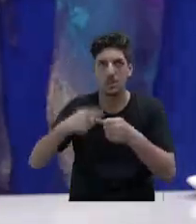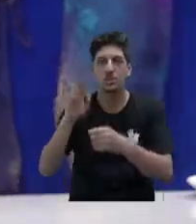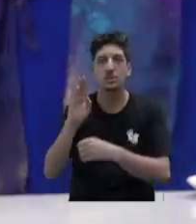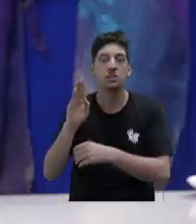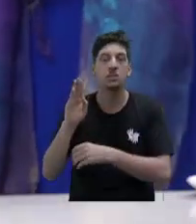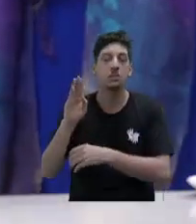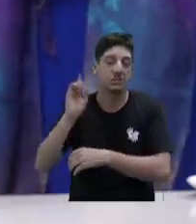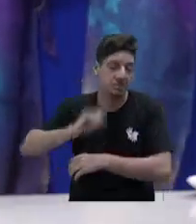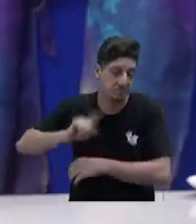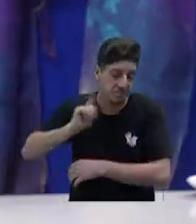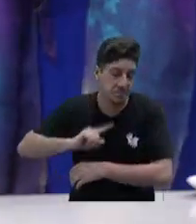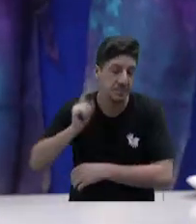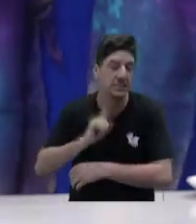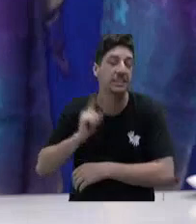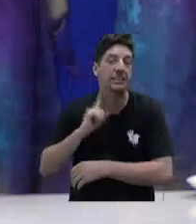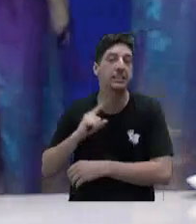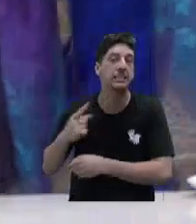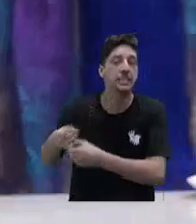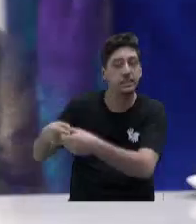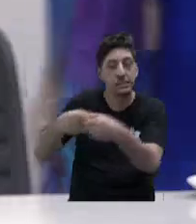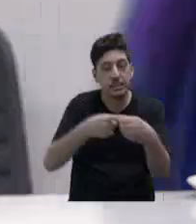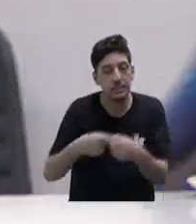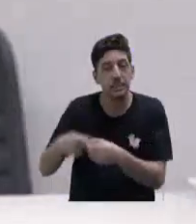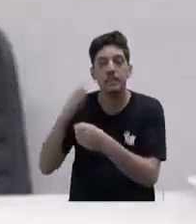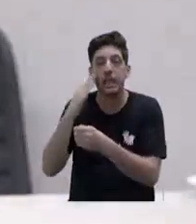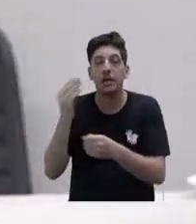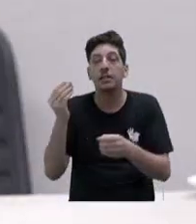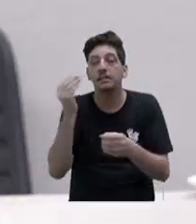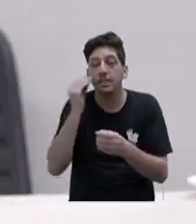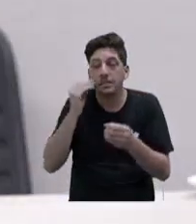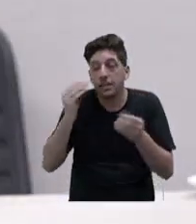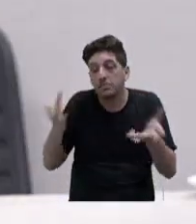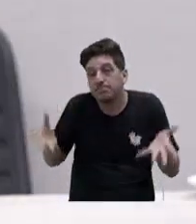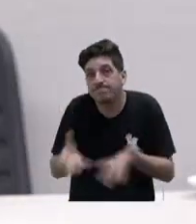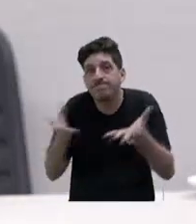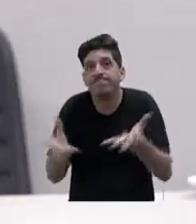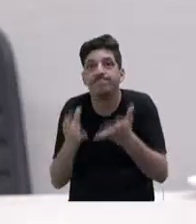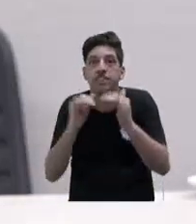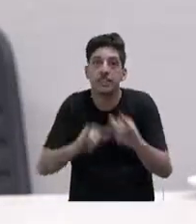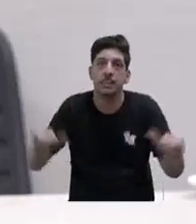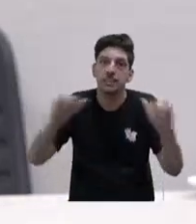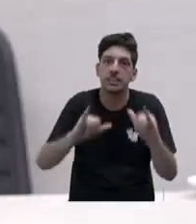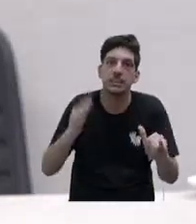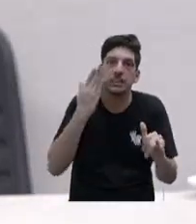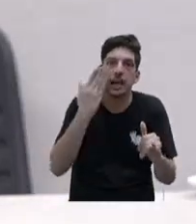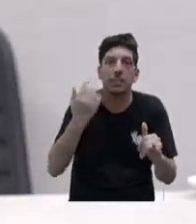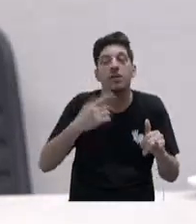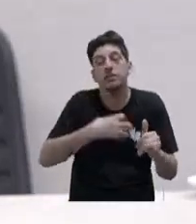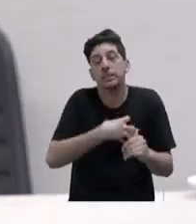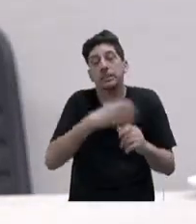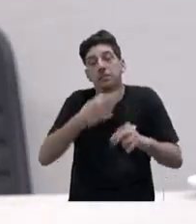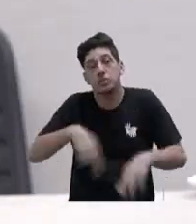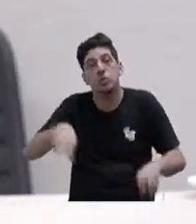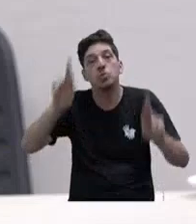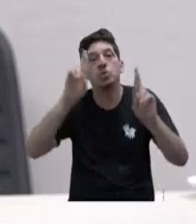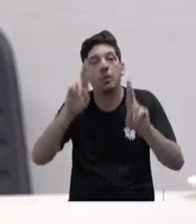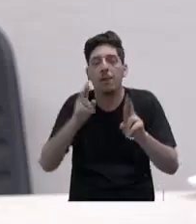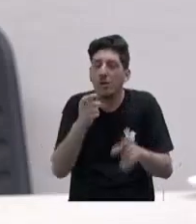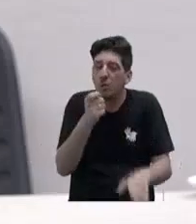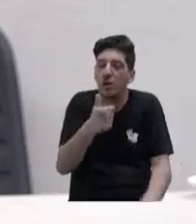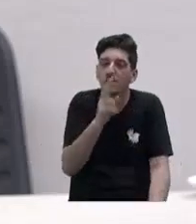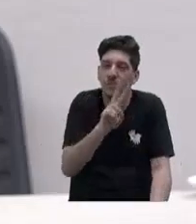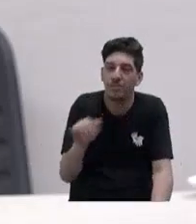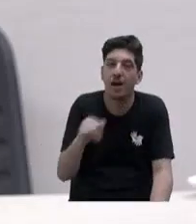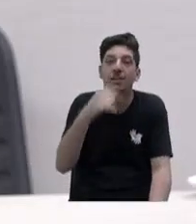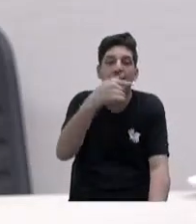estamos sensibilizar, que é o que o Ministério tem feito, nós temos sensibilizando. E eu tenho esperança que nós vamos chegar em 700 municípios,